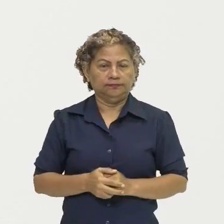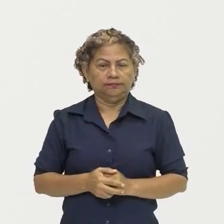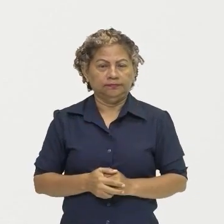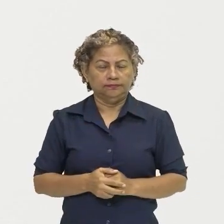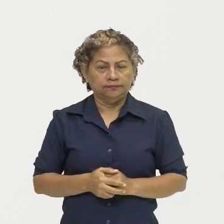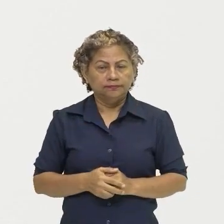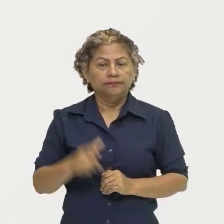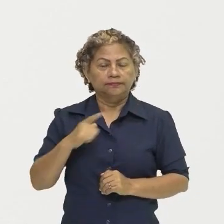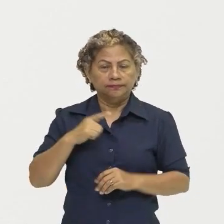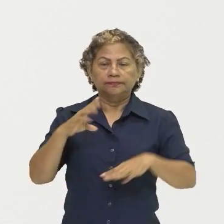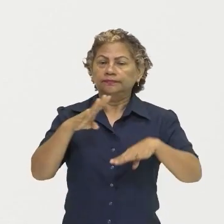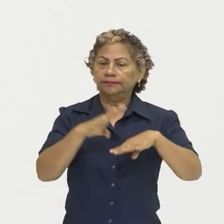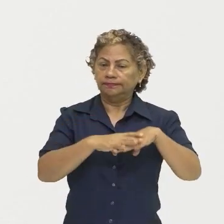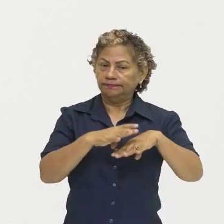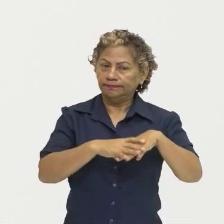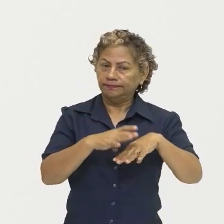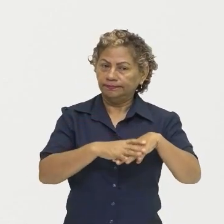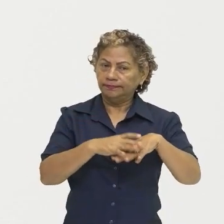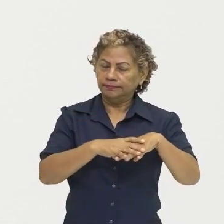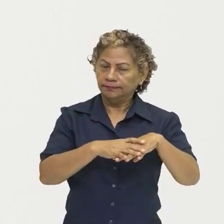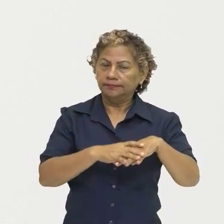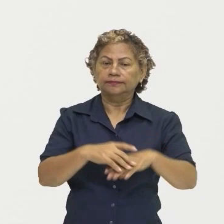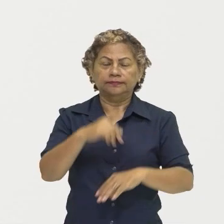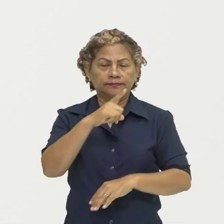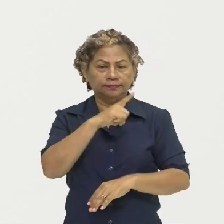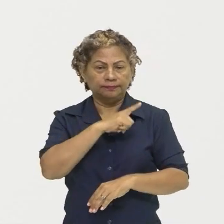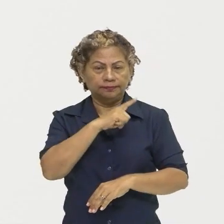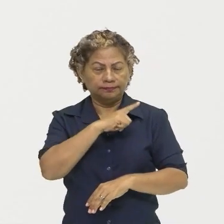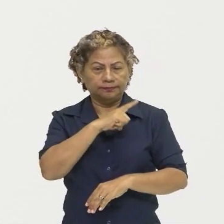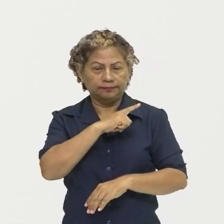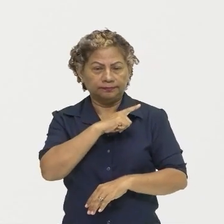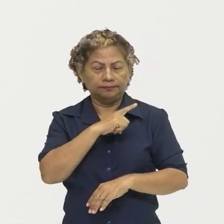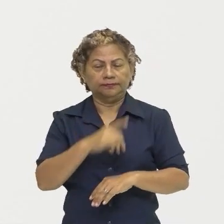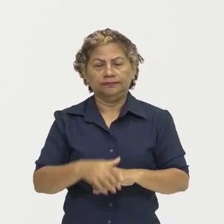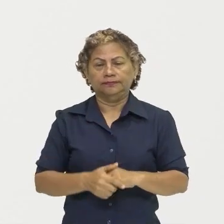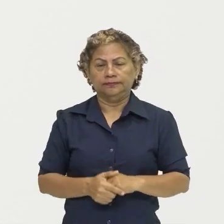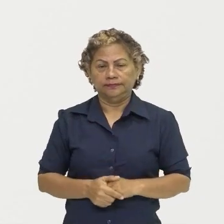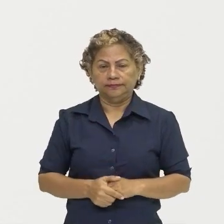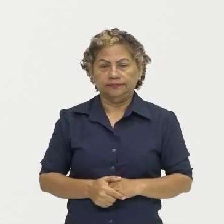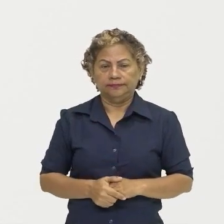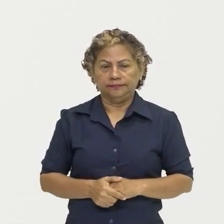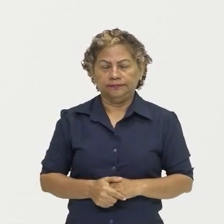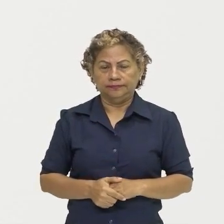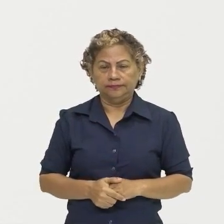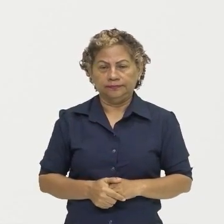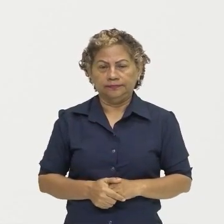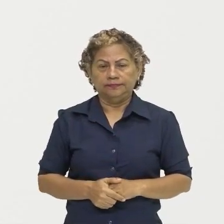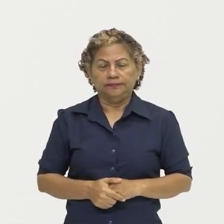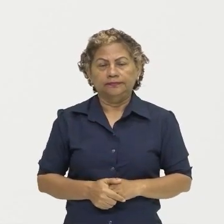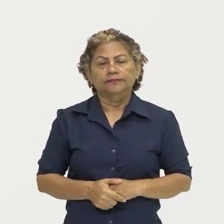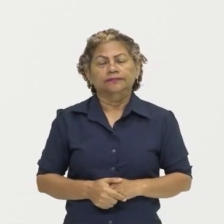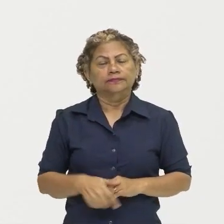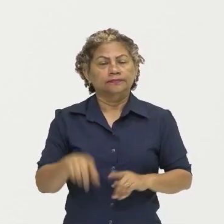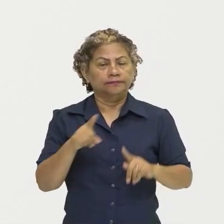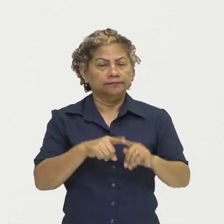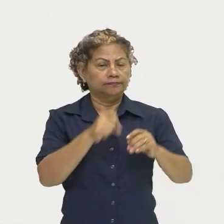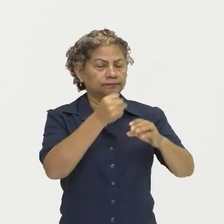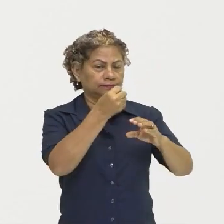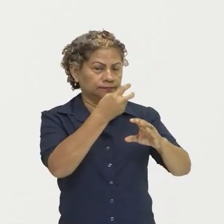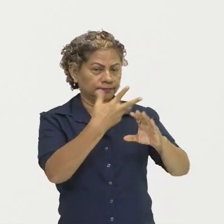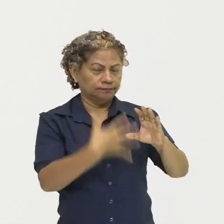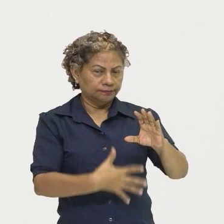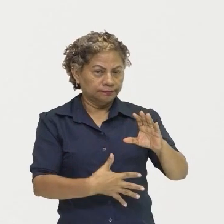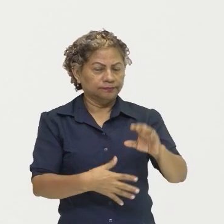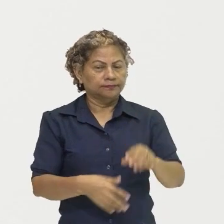ente matemático. E ela, ou ele, o vetor é caracterizado por